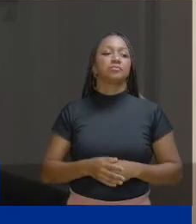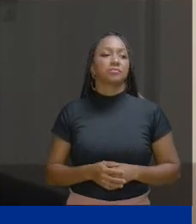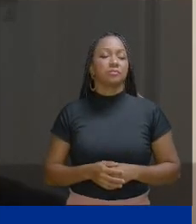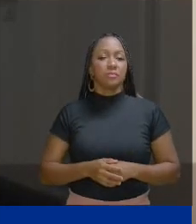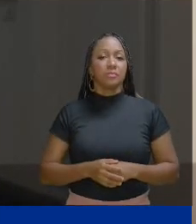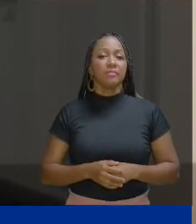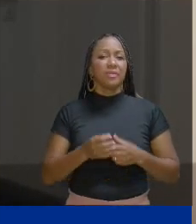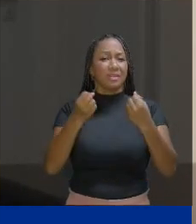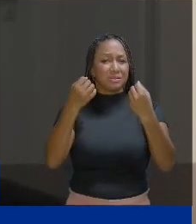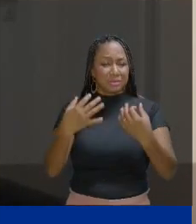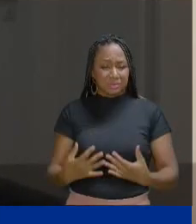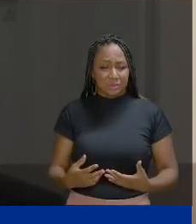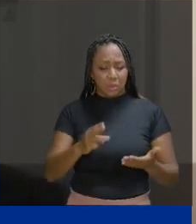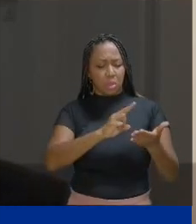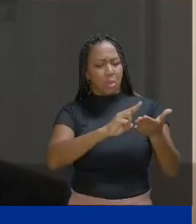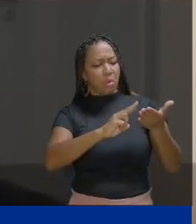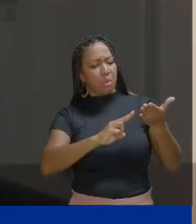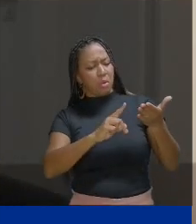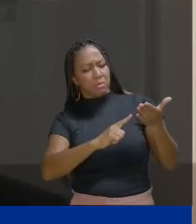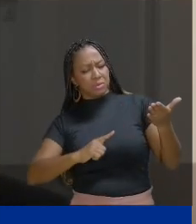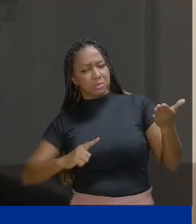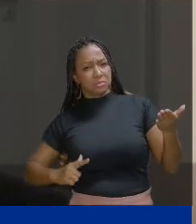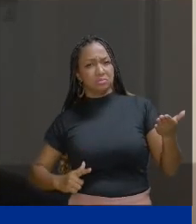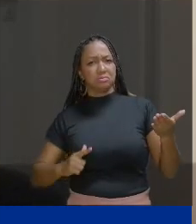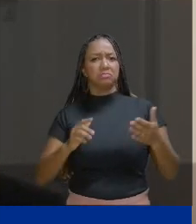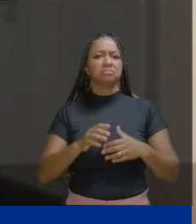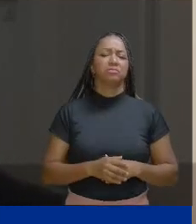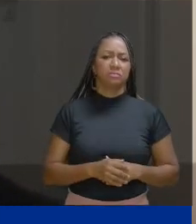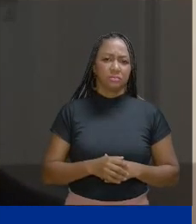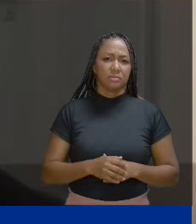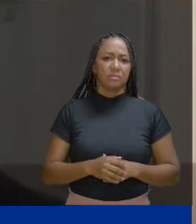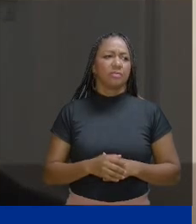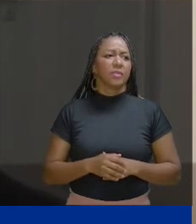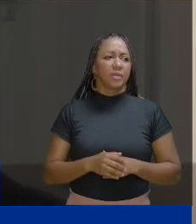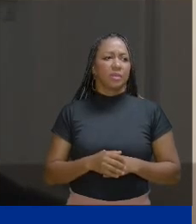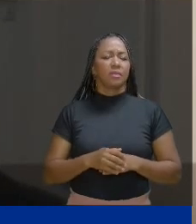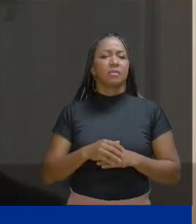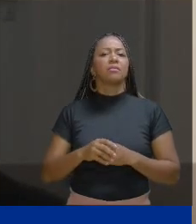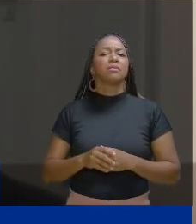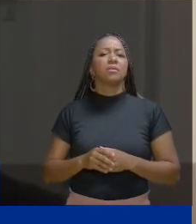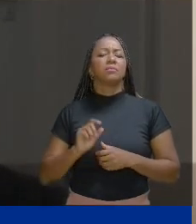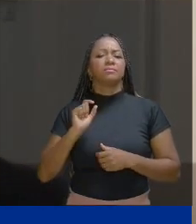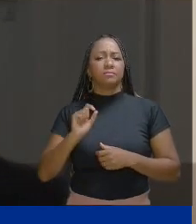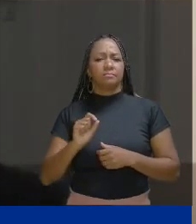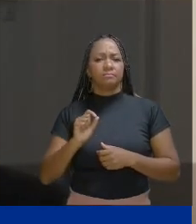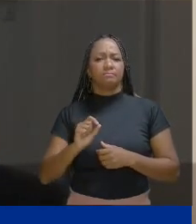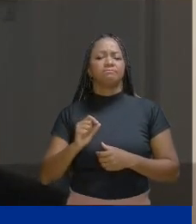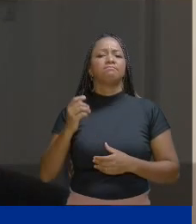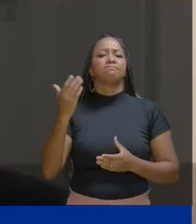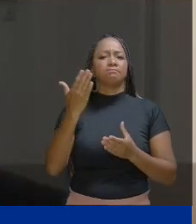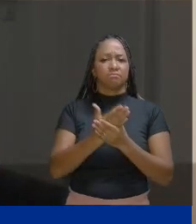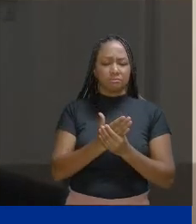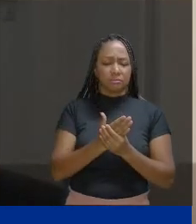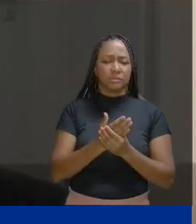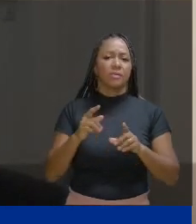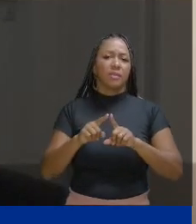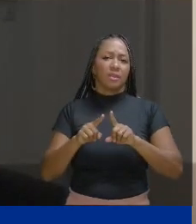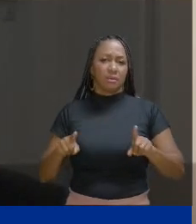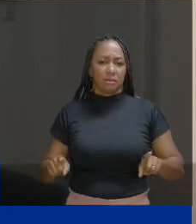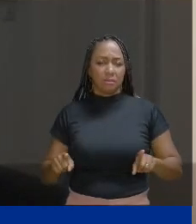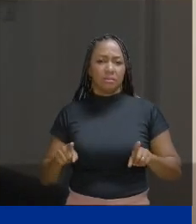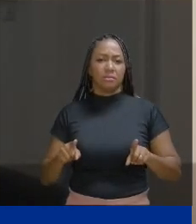Afirma-se, como eu disse, que havia uma lista de eleitores, nenhuma ouvida. Esse era o ônus do autor da ação. Mas tem mais um